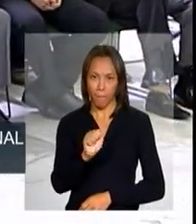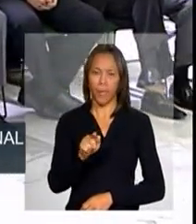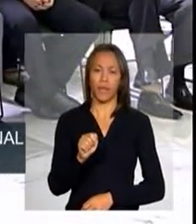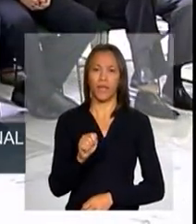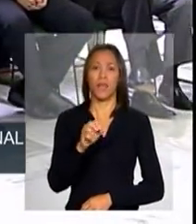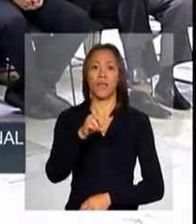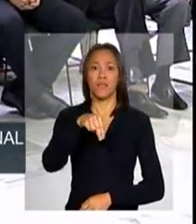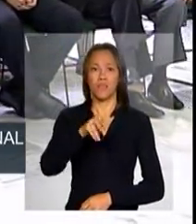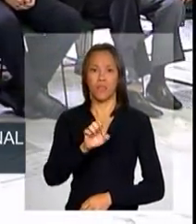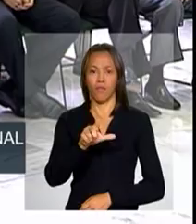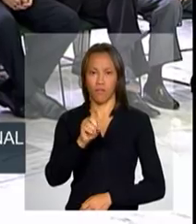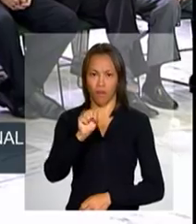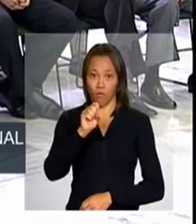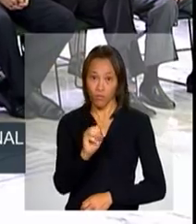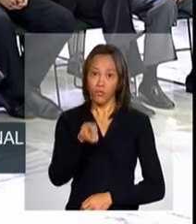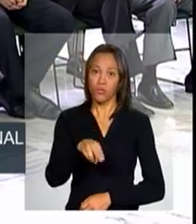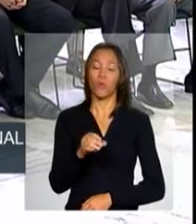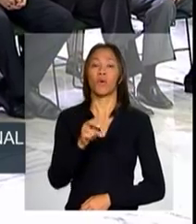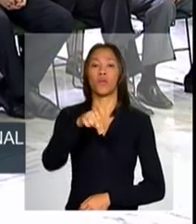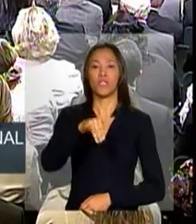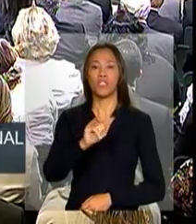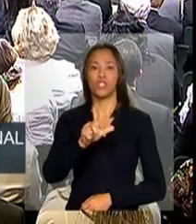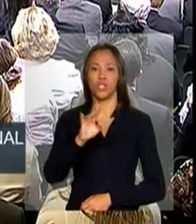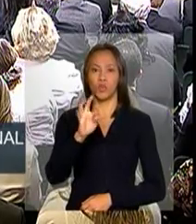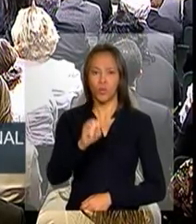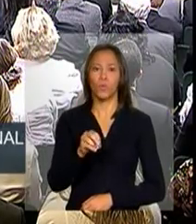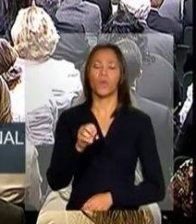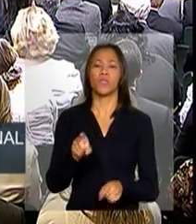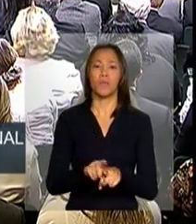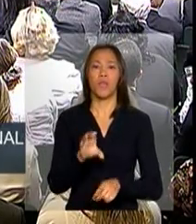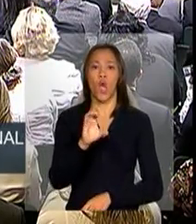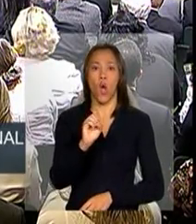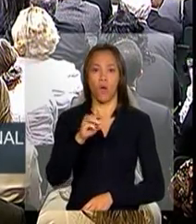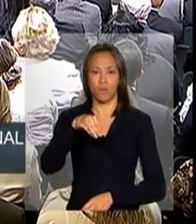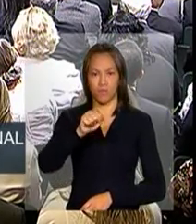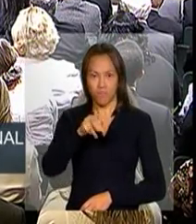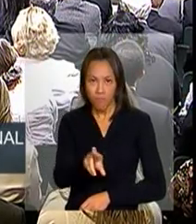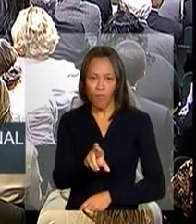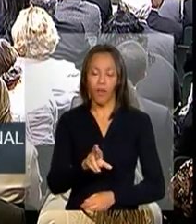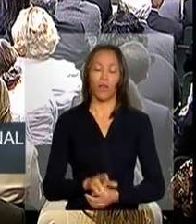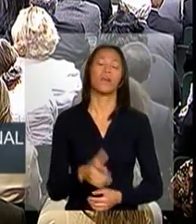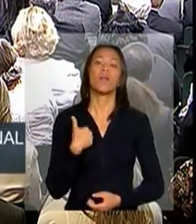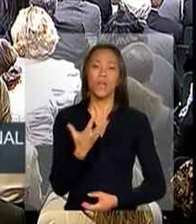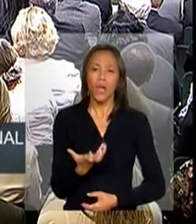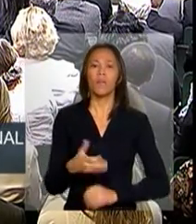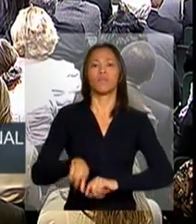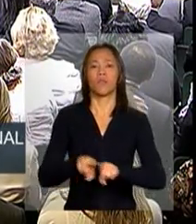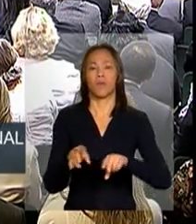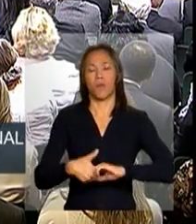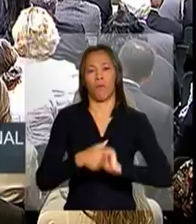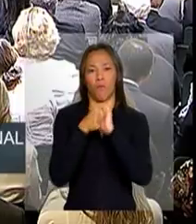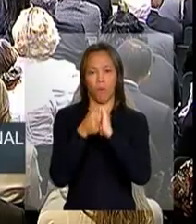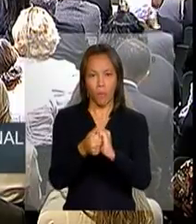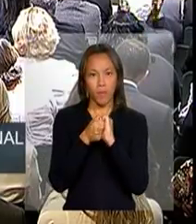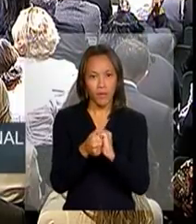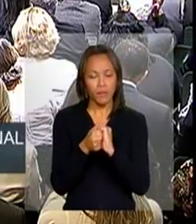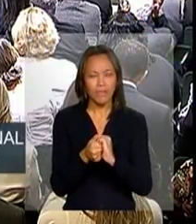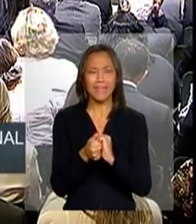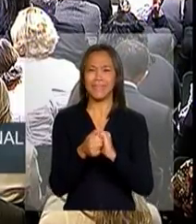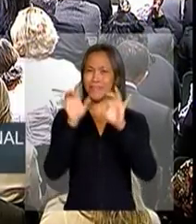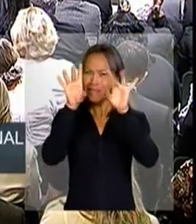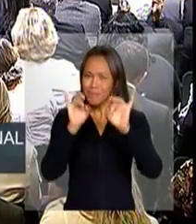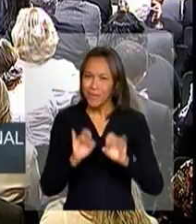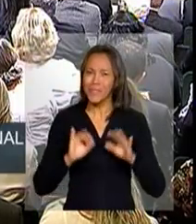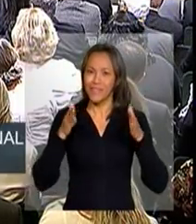Nelson Marquezelli, Nilton Lima e Osmar Serro. Queria cumprimentar um cumprimento